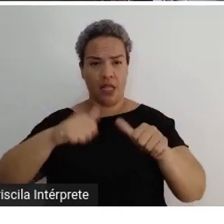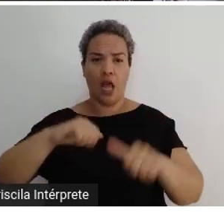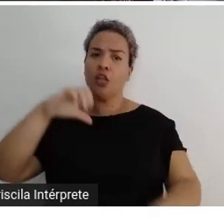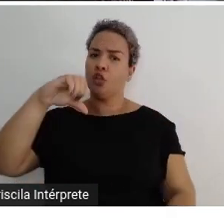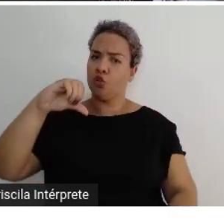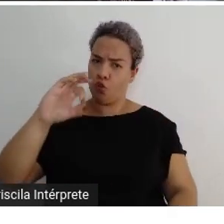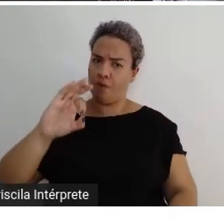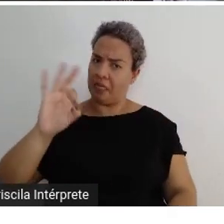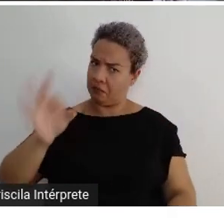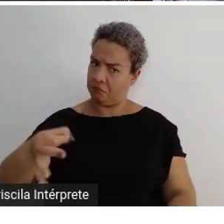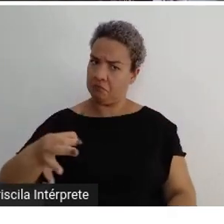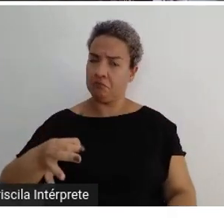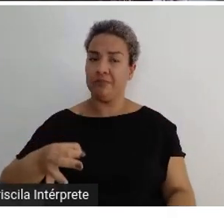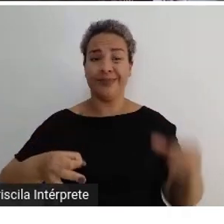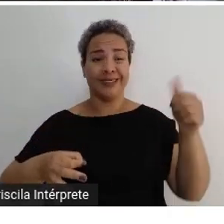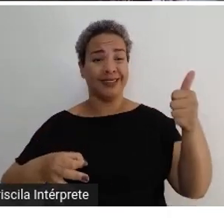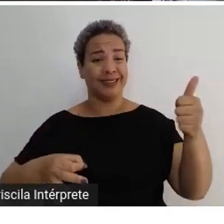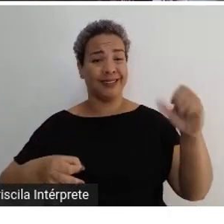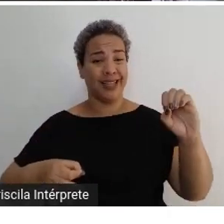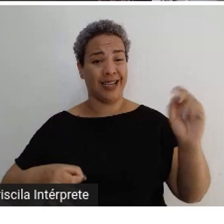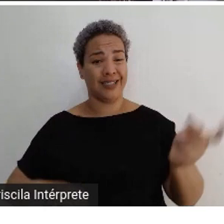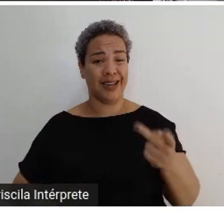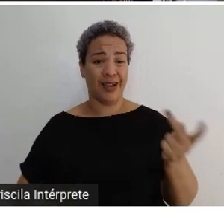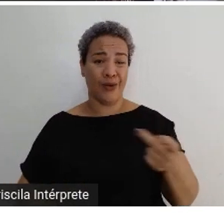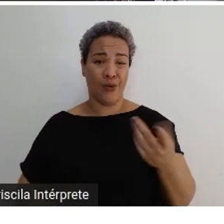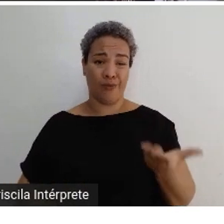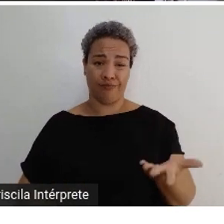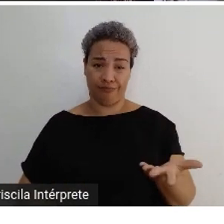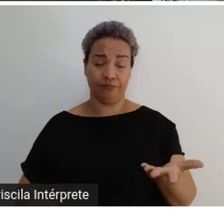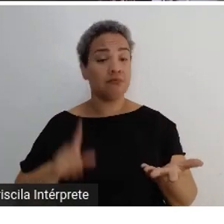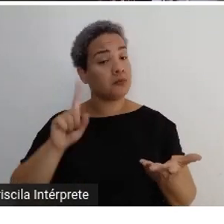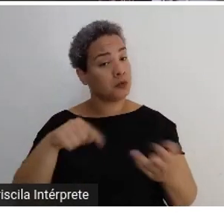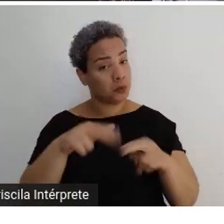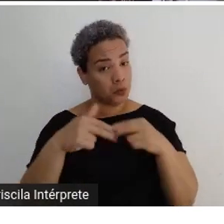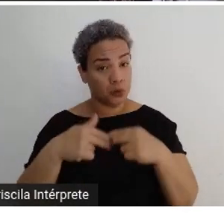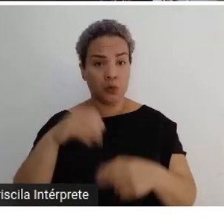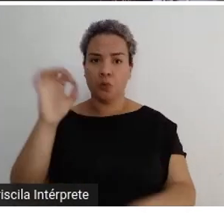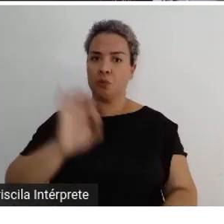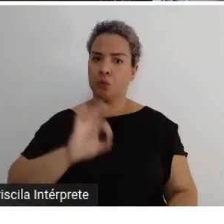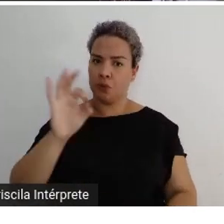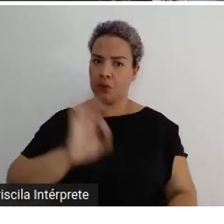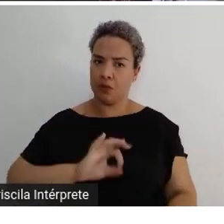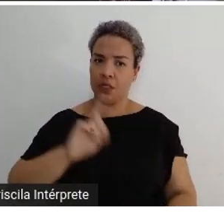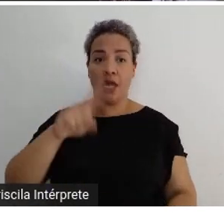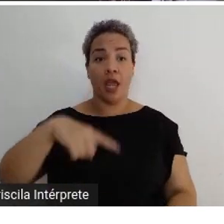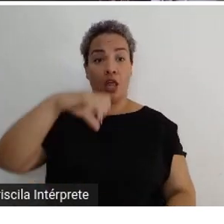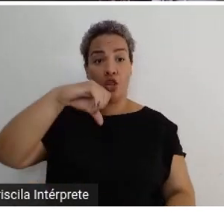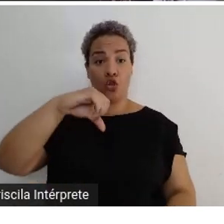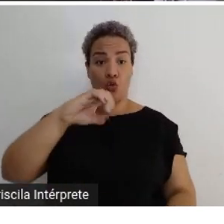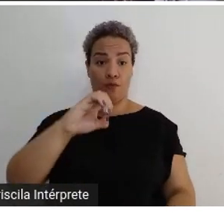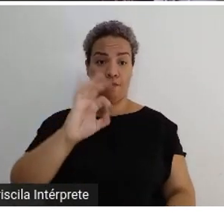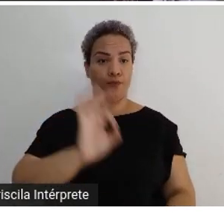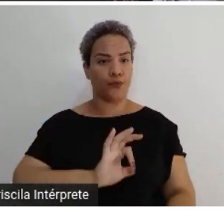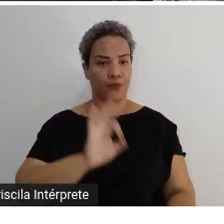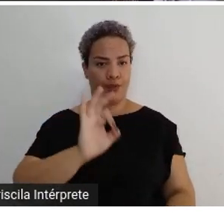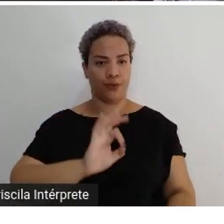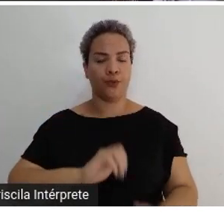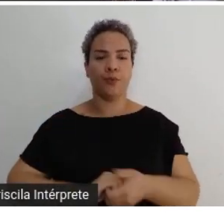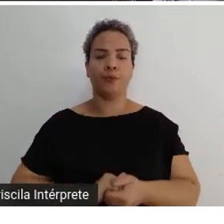acertou, e em outras 10 ela errou. Então, o percentual de assertividade, nesse caso, foi de 90%.